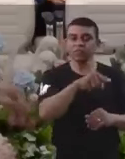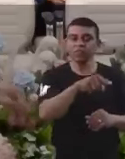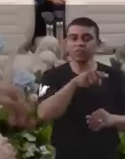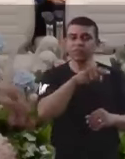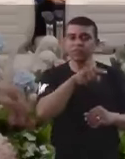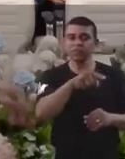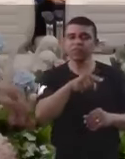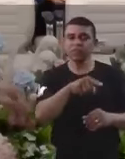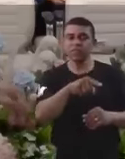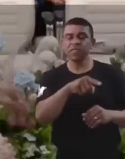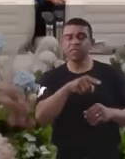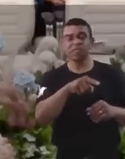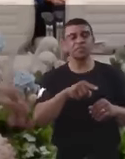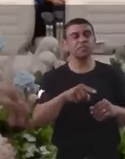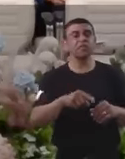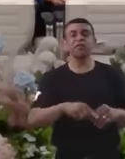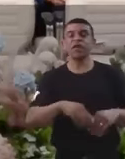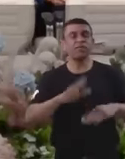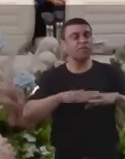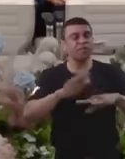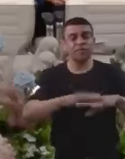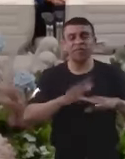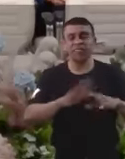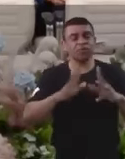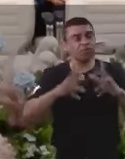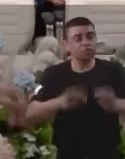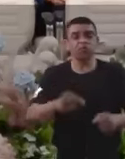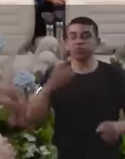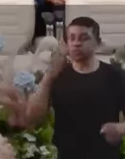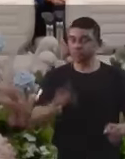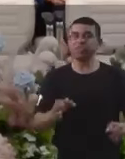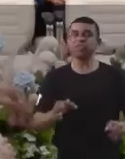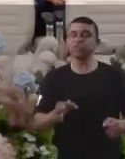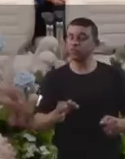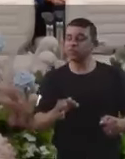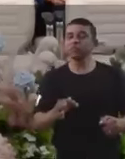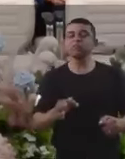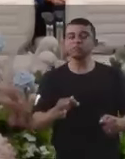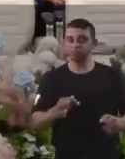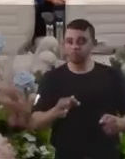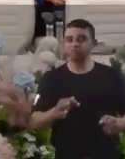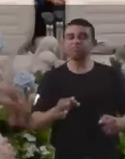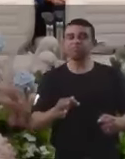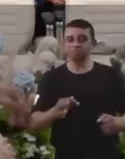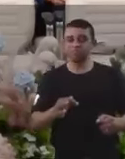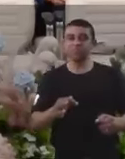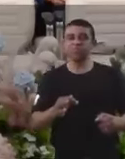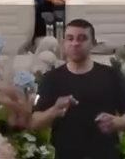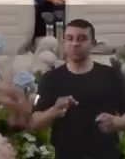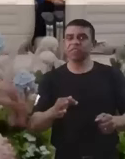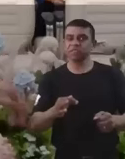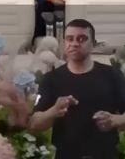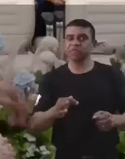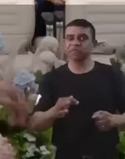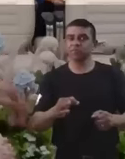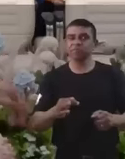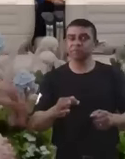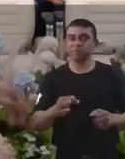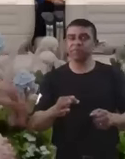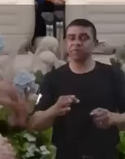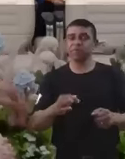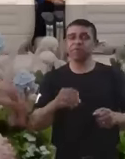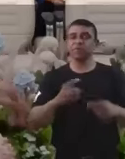em público. É assim que se vence a máscara, é assim que se vence a